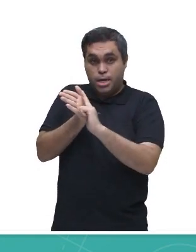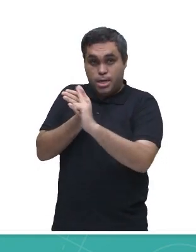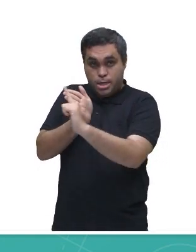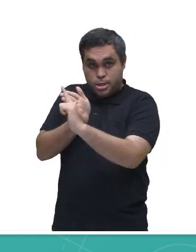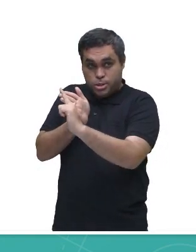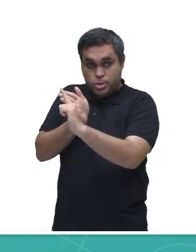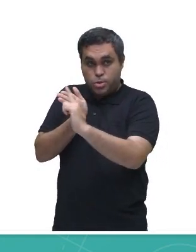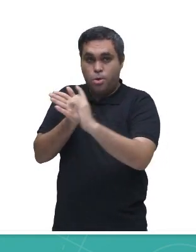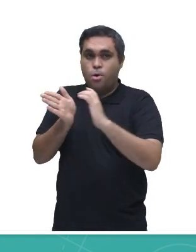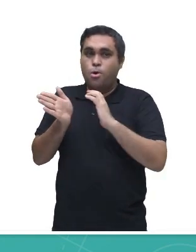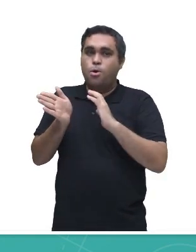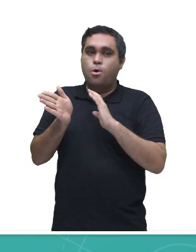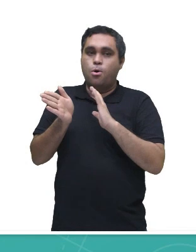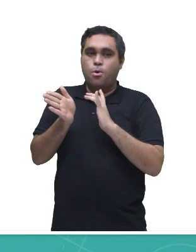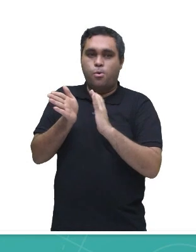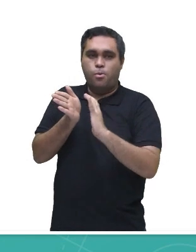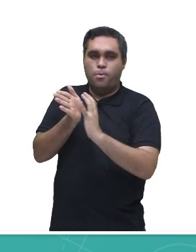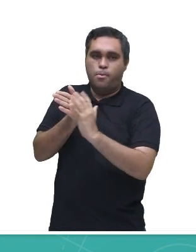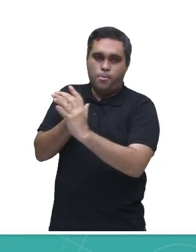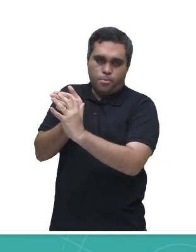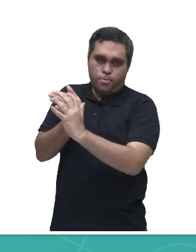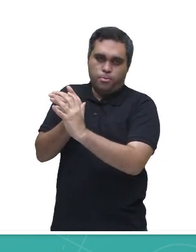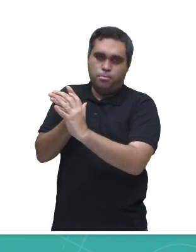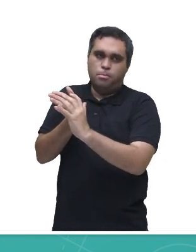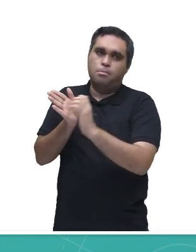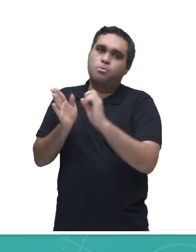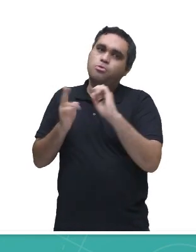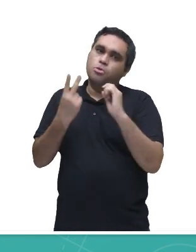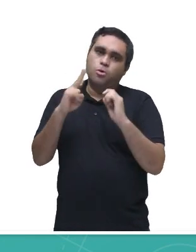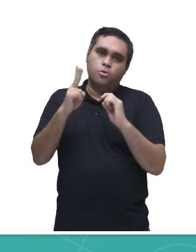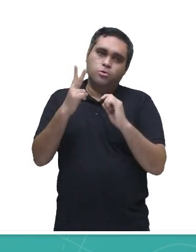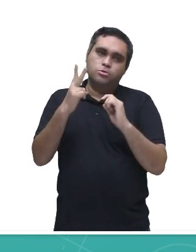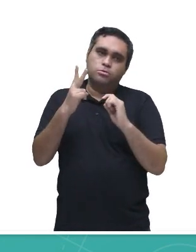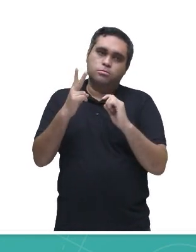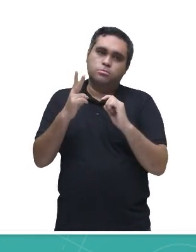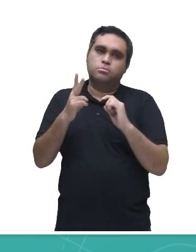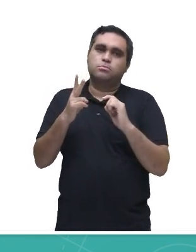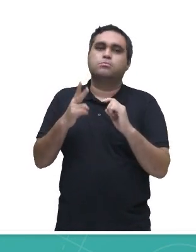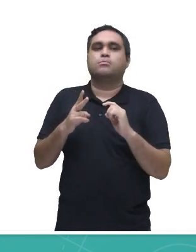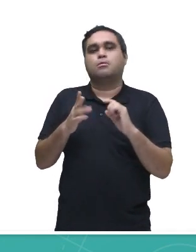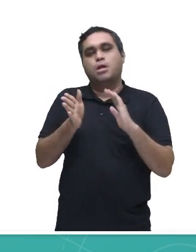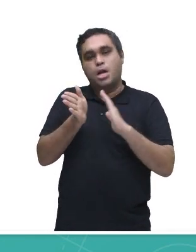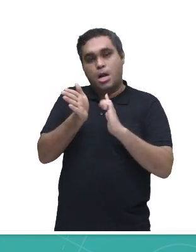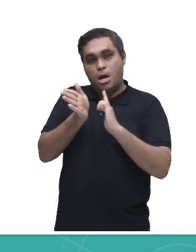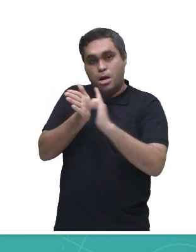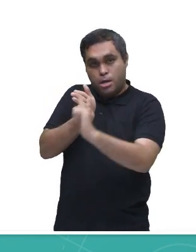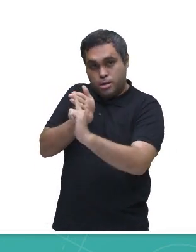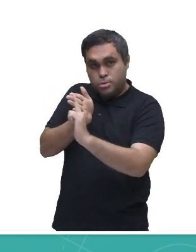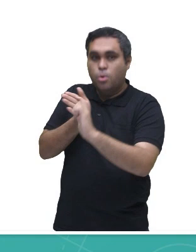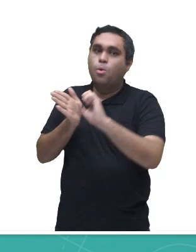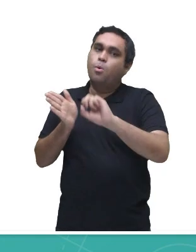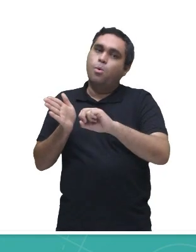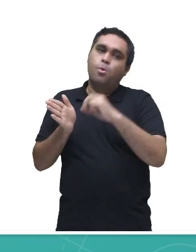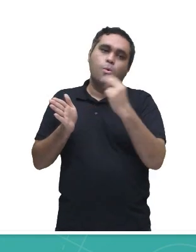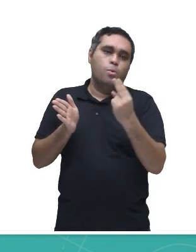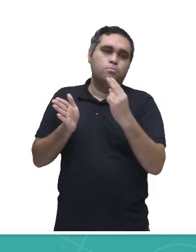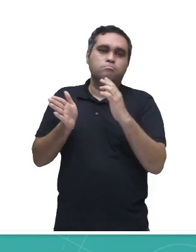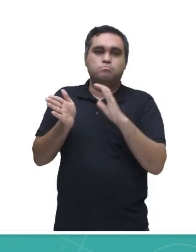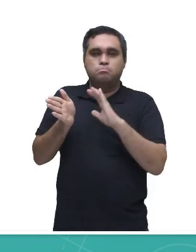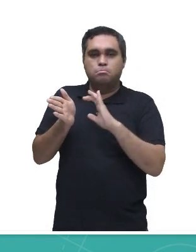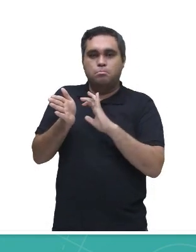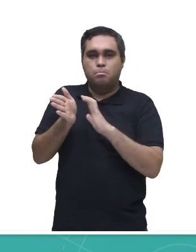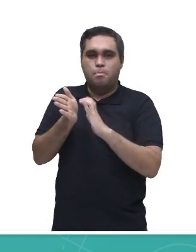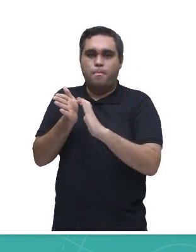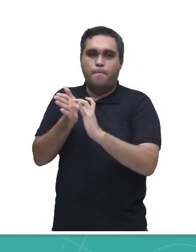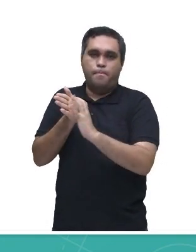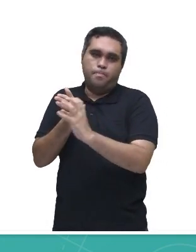liso ou rugoso, tá? O liso não possui ribossomos aderido à sua parede, olha,